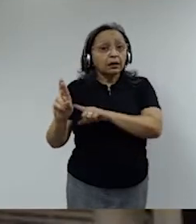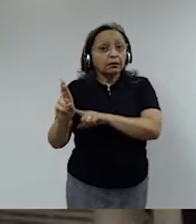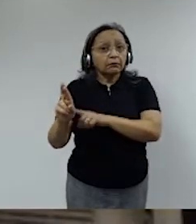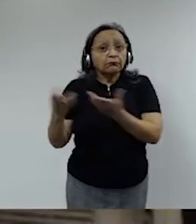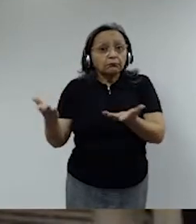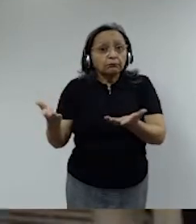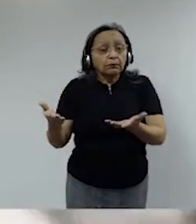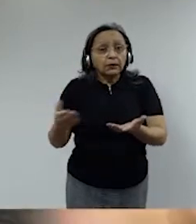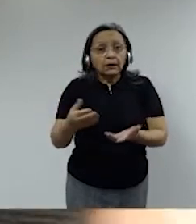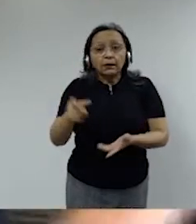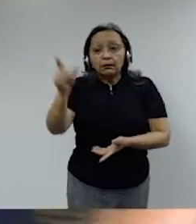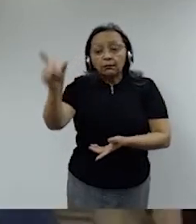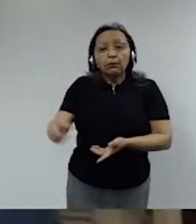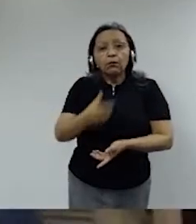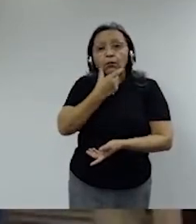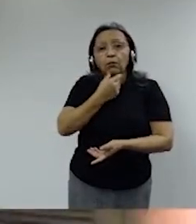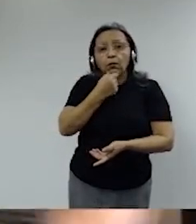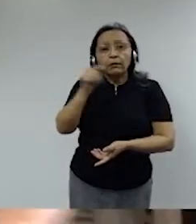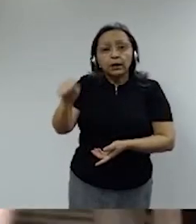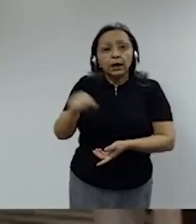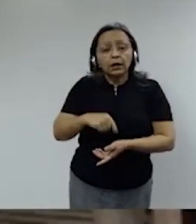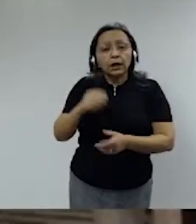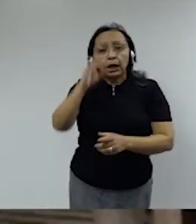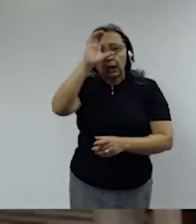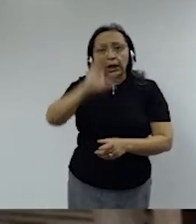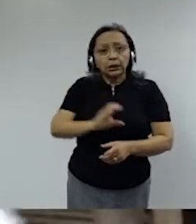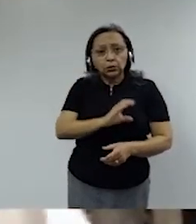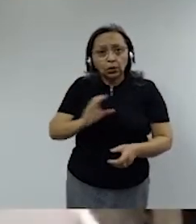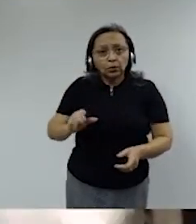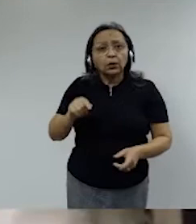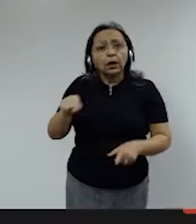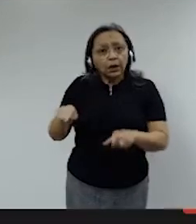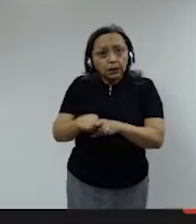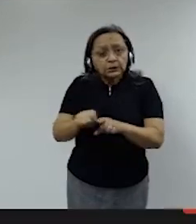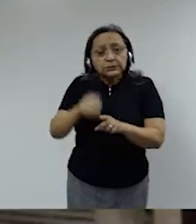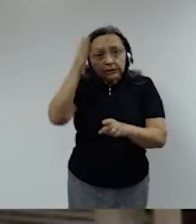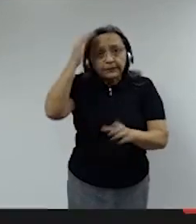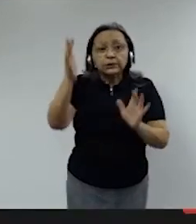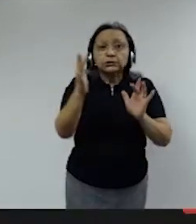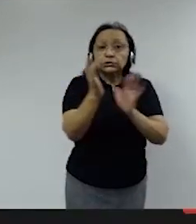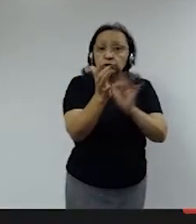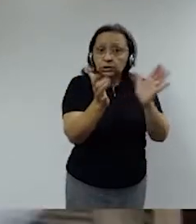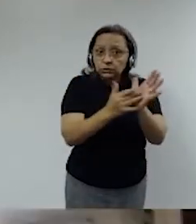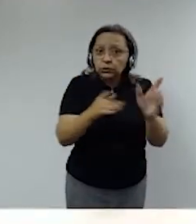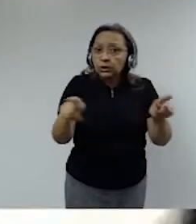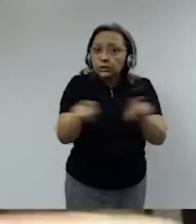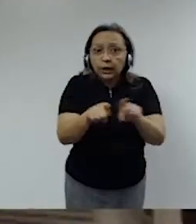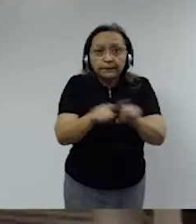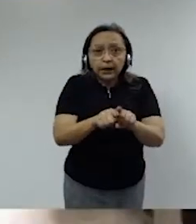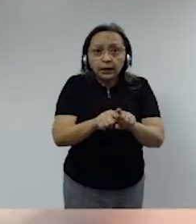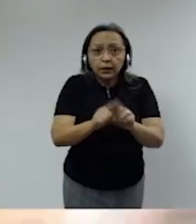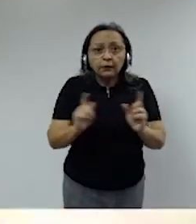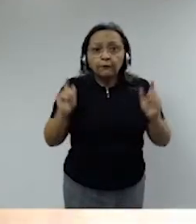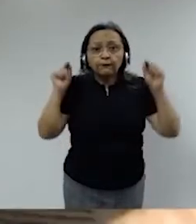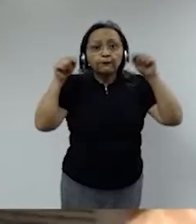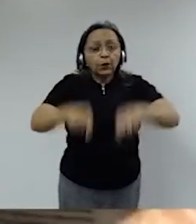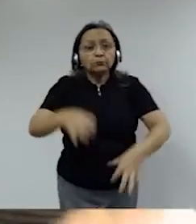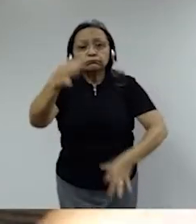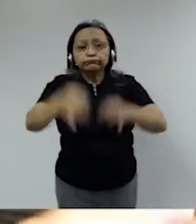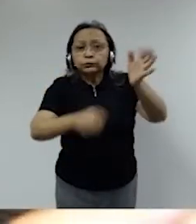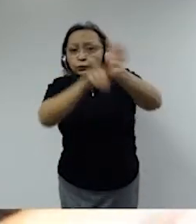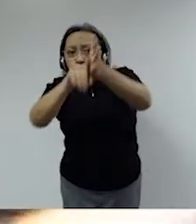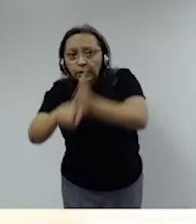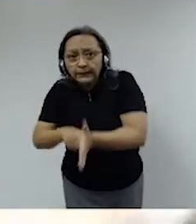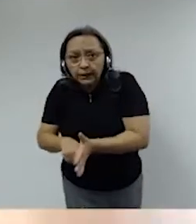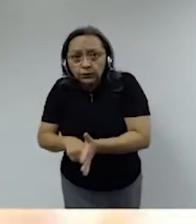Cristo foi submetido a uma audiência de custódia. Quando ele foi preso no Horto das Oliveiras, ele foi prontamente conduzido à autoridade